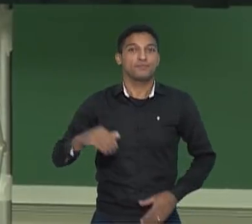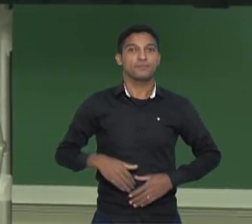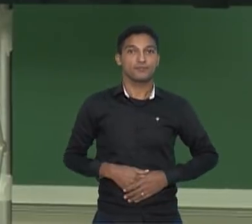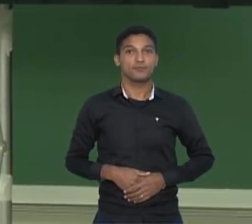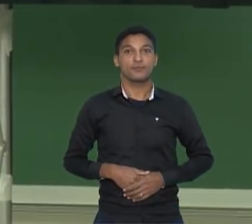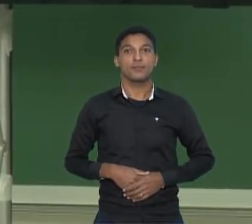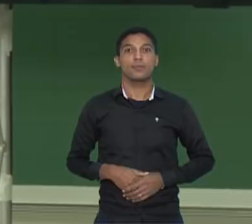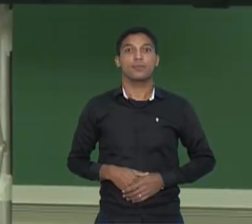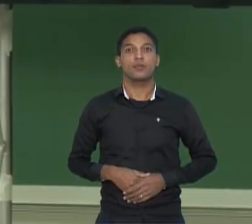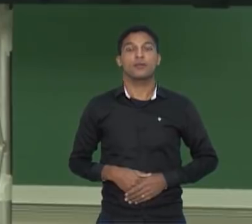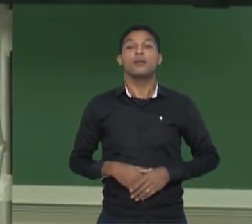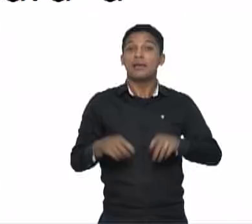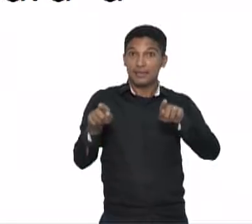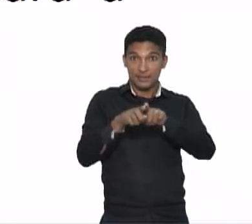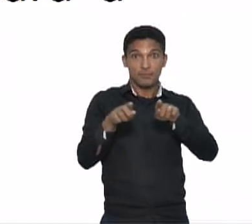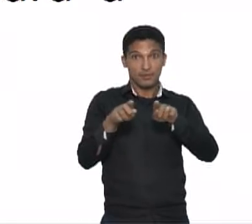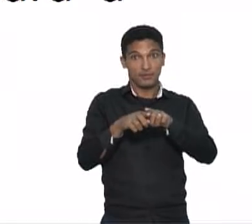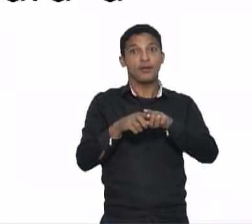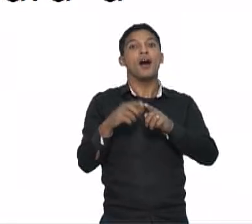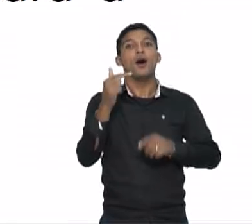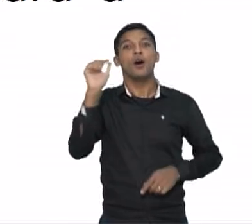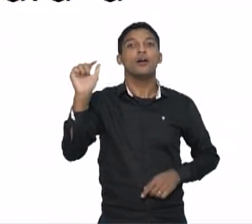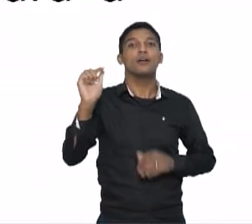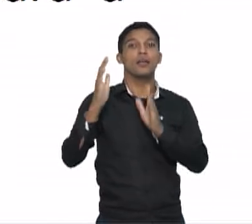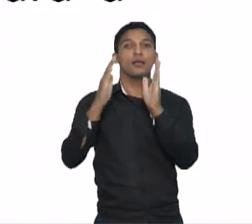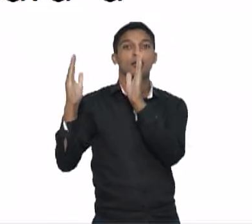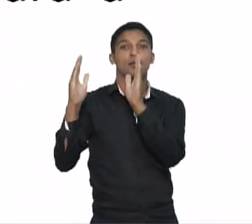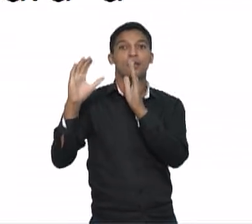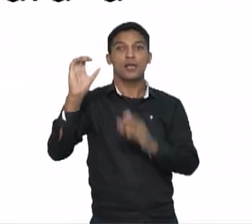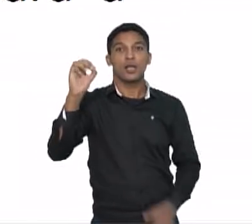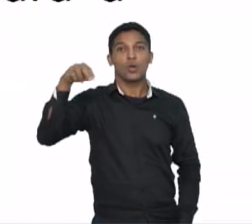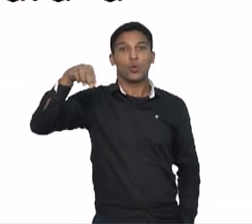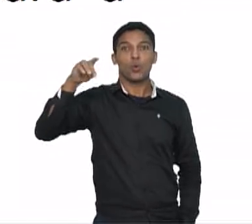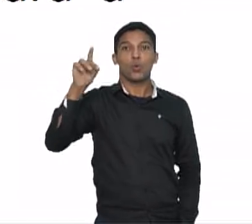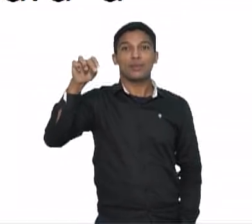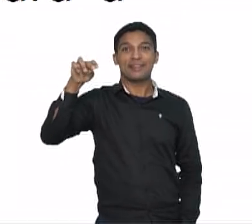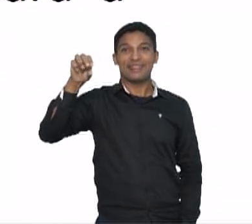Temos uma outra etapa, a condensação, quando há o